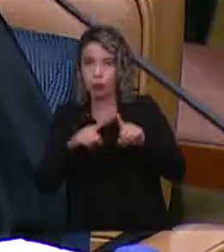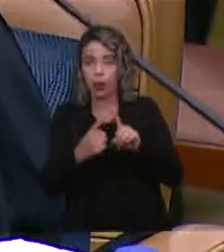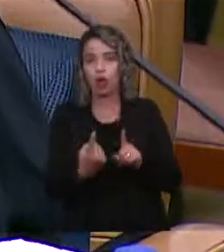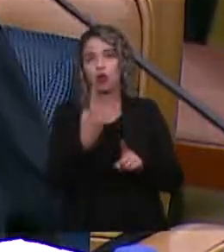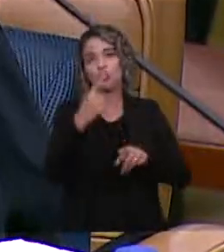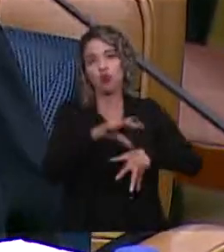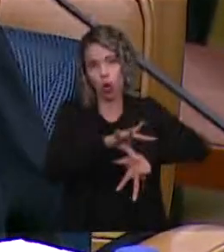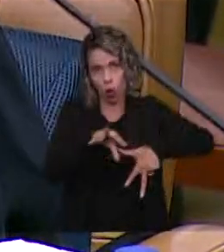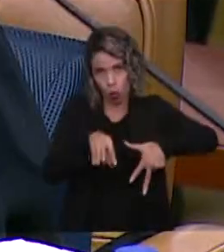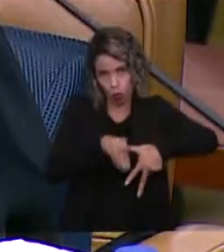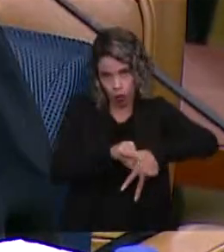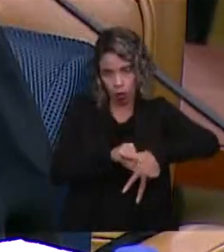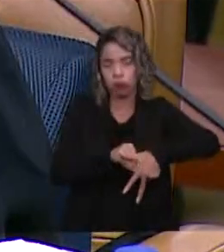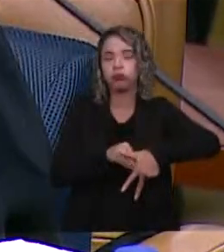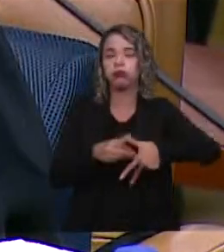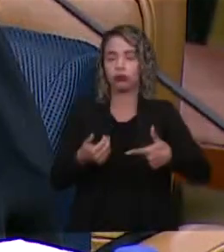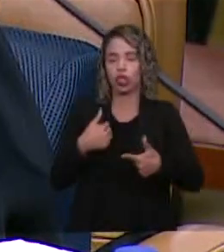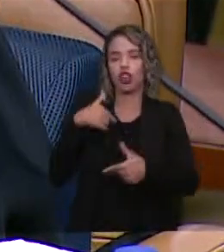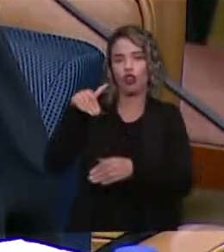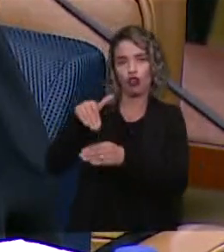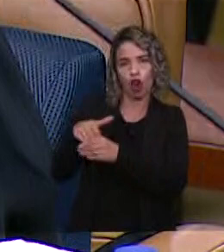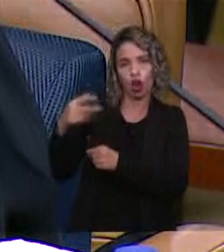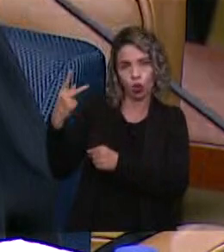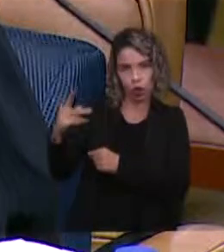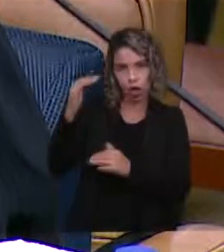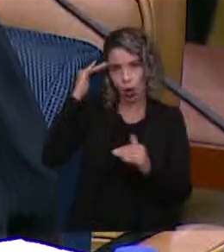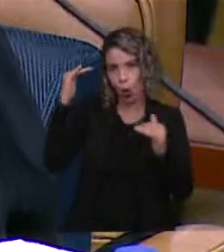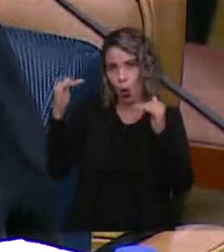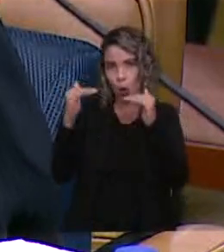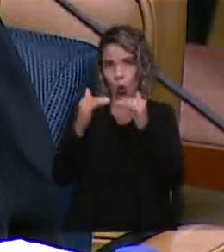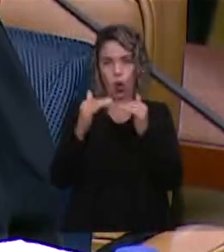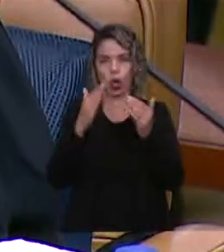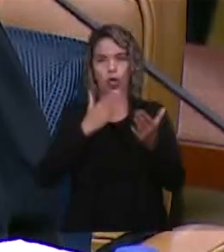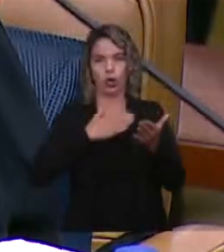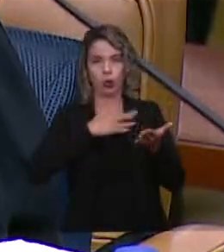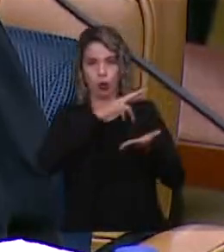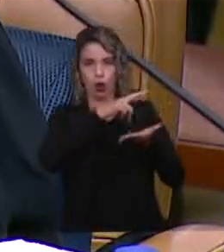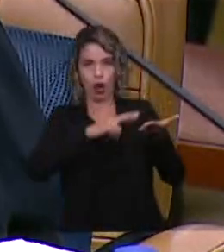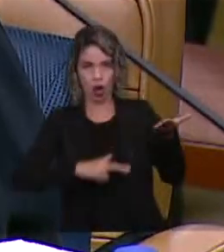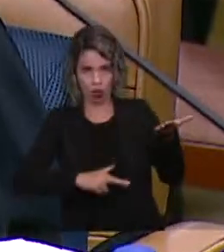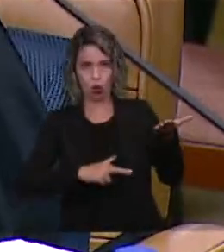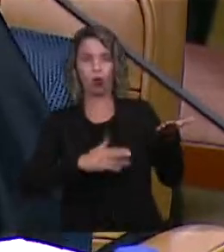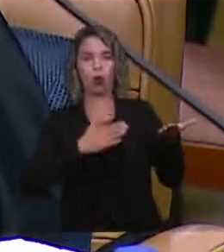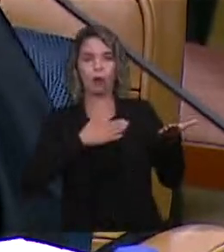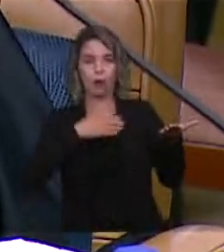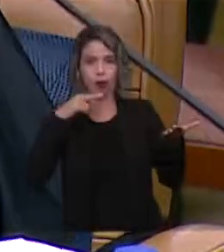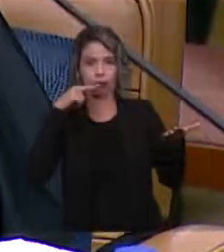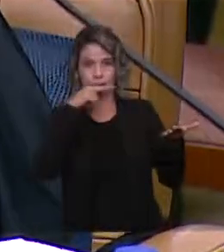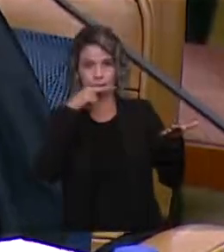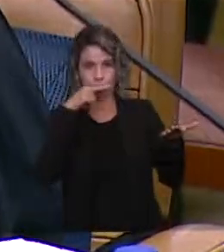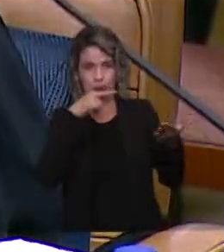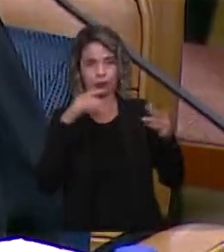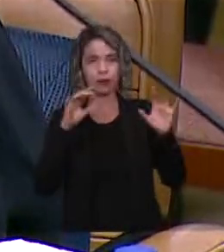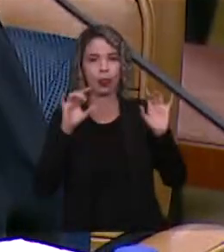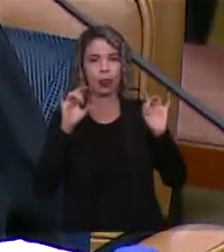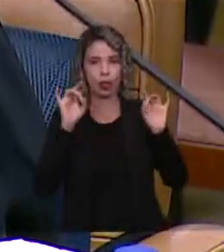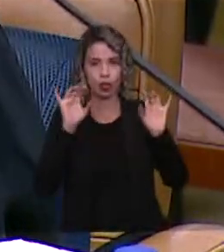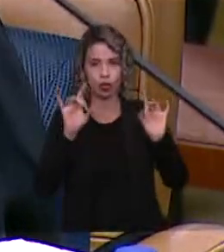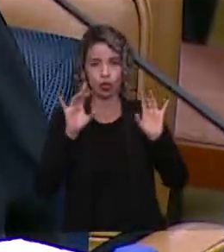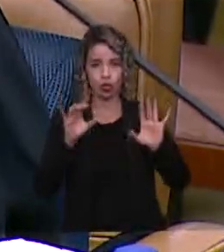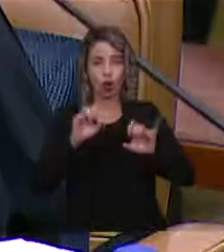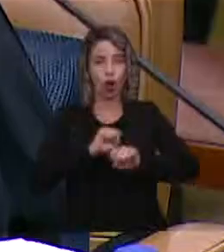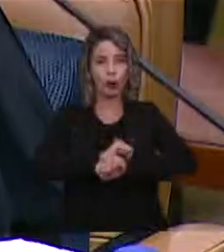Apenas para assentar que eu voto também parte dessa premissa e peço escusas pela parte, apenas para deixar